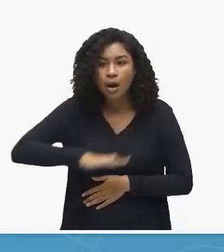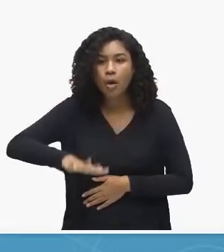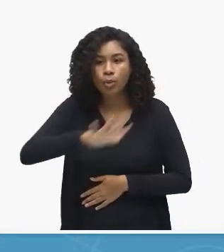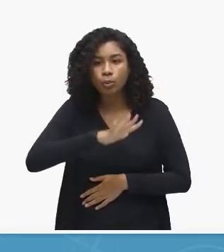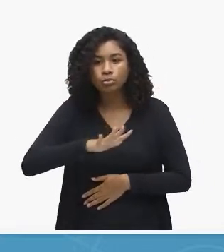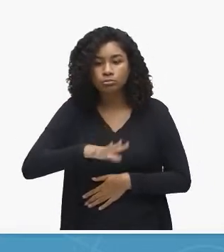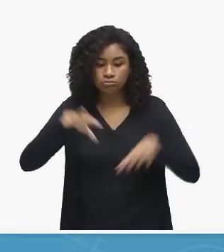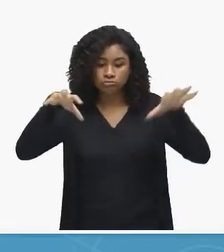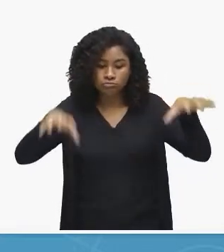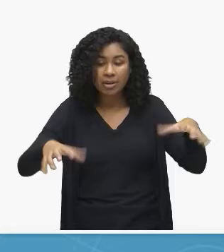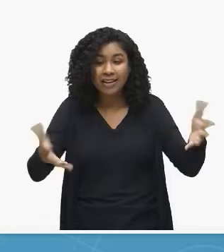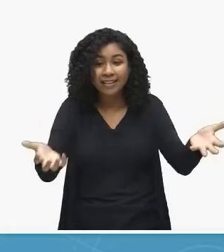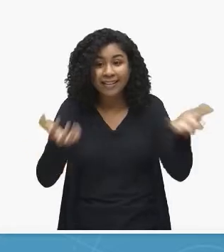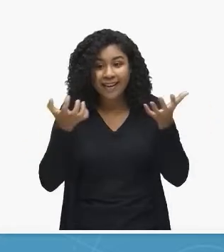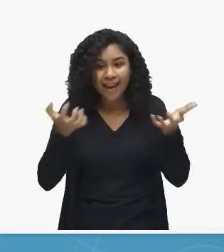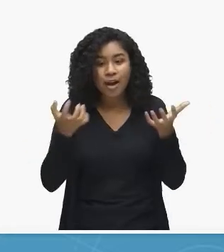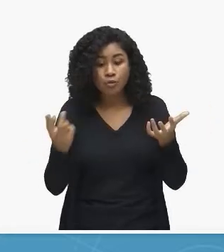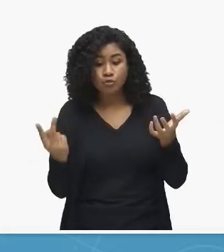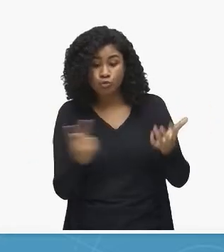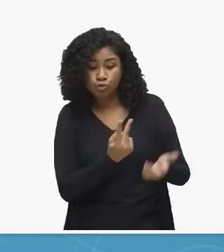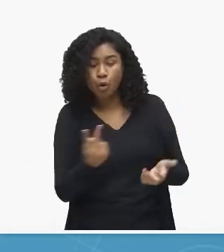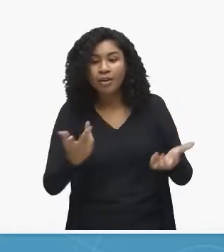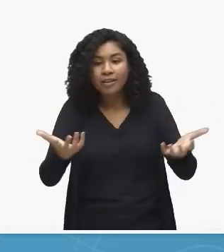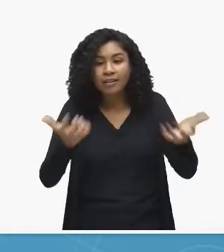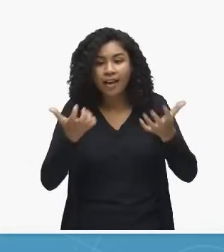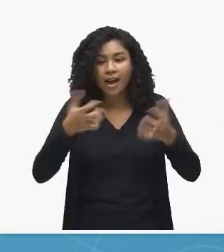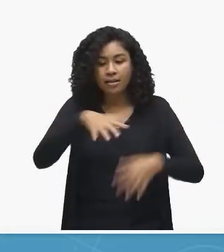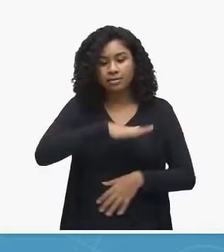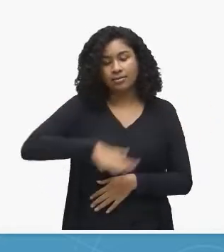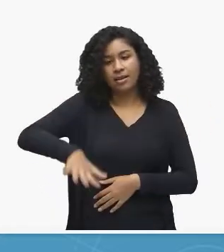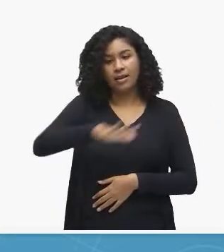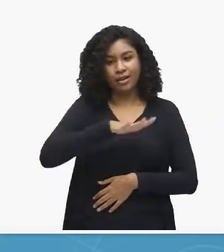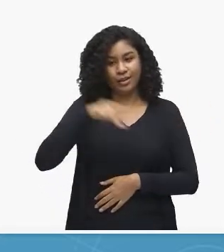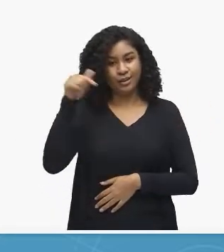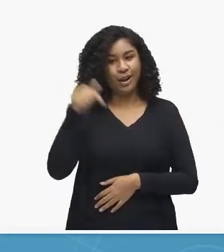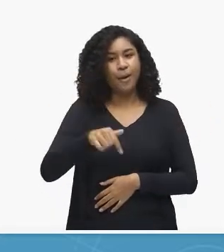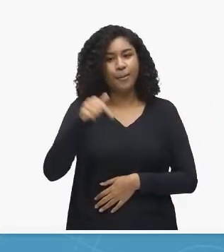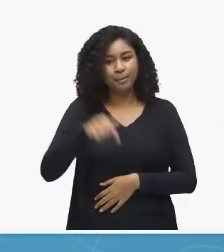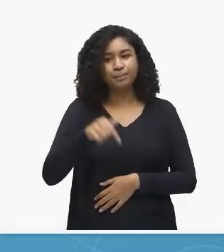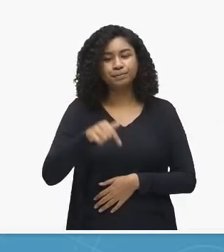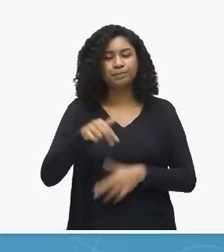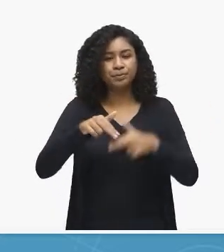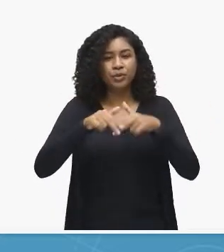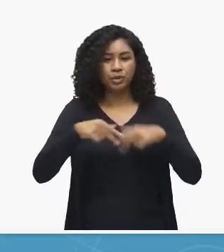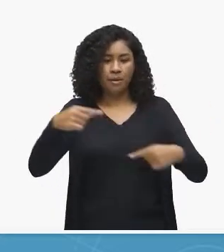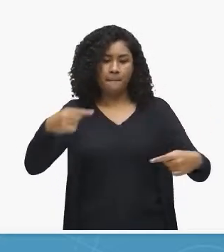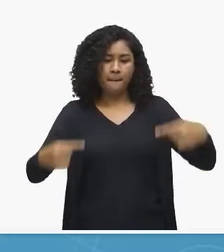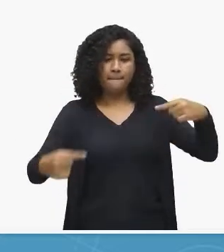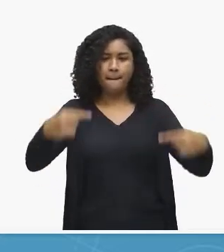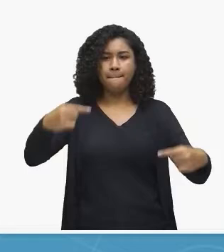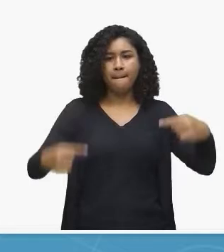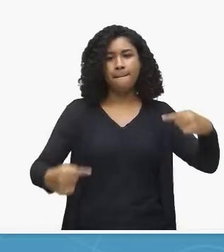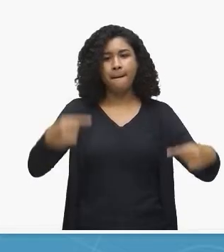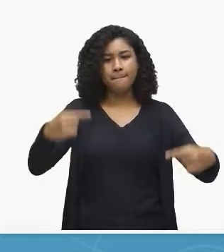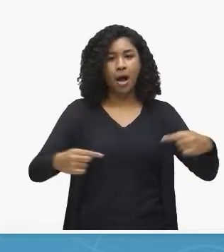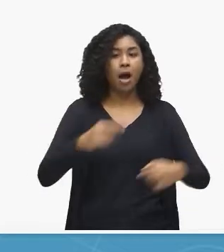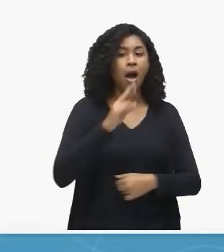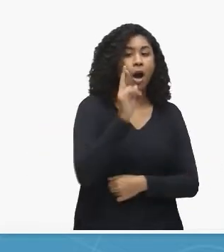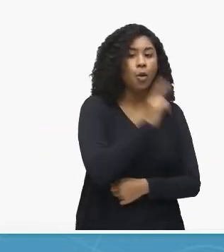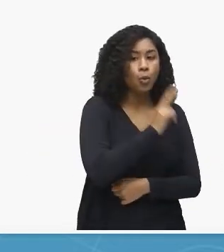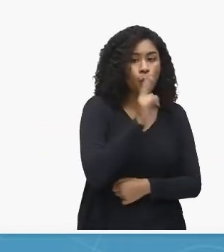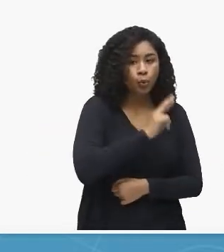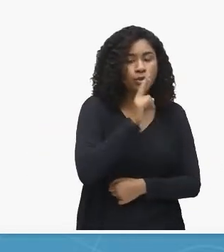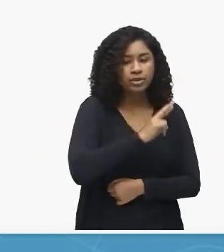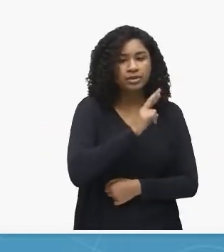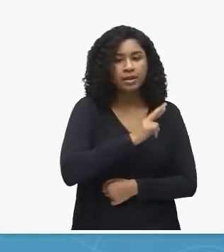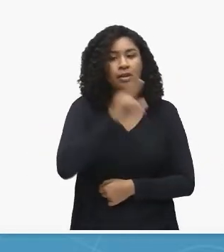gente vê também, então a gente vê que a rivalidade entre a Rússia, a Alemanha e o Império Austro-Húngaro era pelo controle do